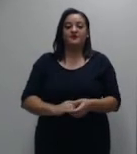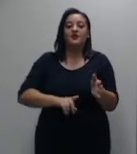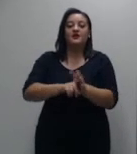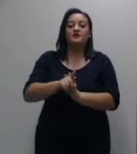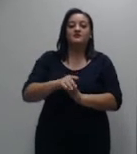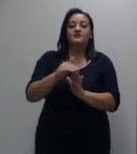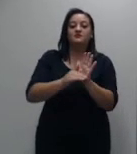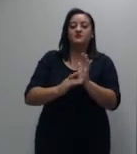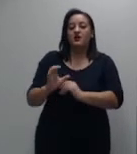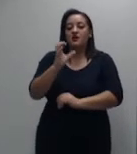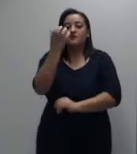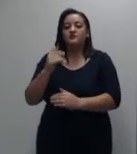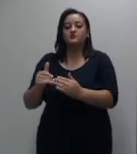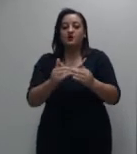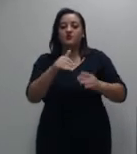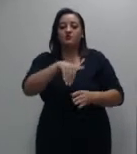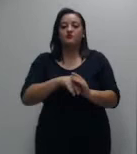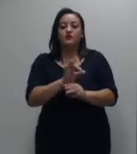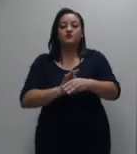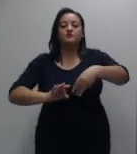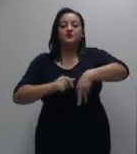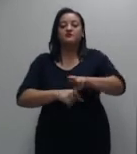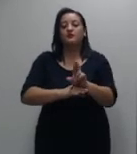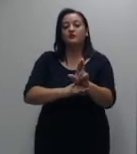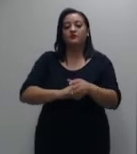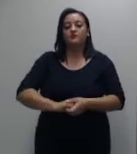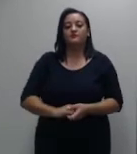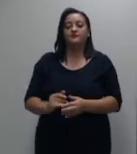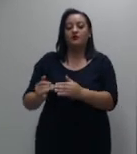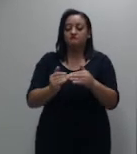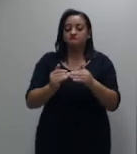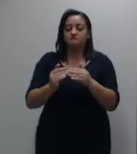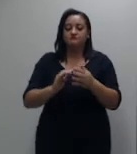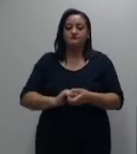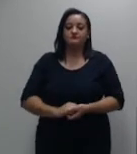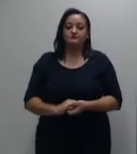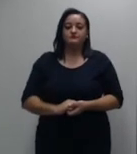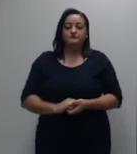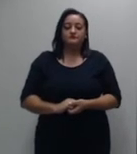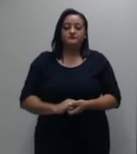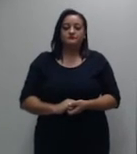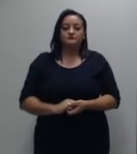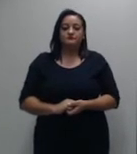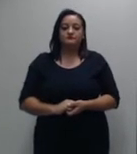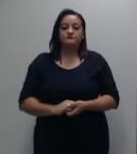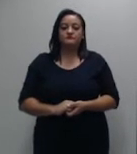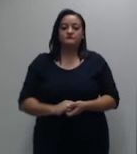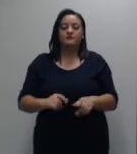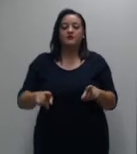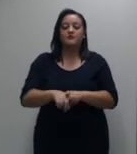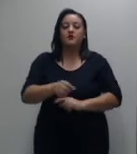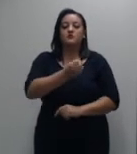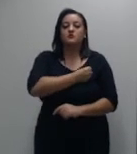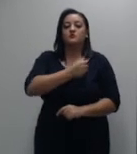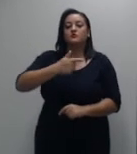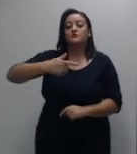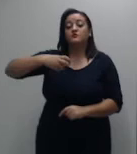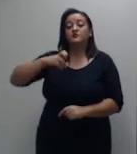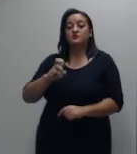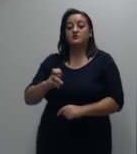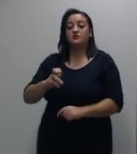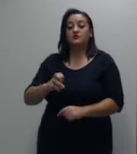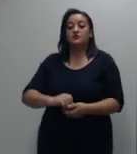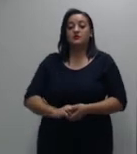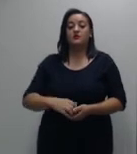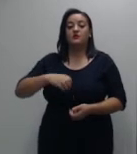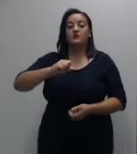diodo resolvido nos termos do voto do eminente relator à unanimidade e temos um o 25 Eu apenas